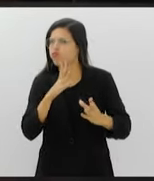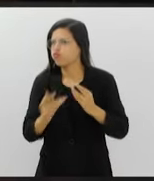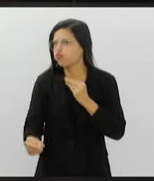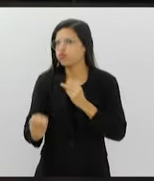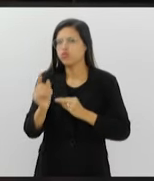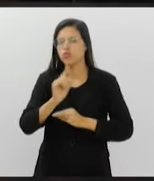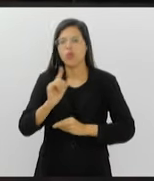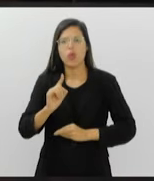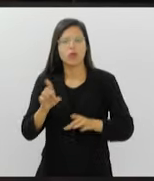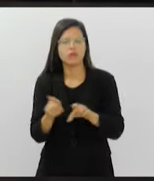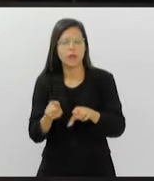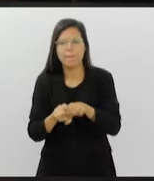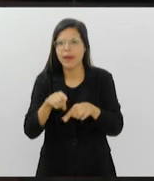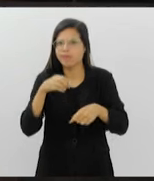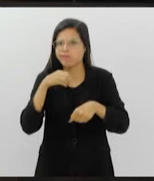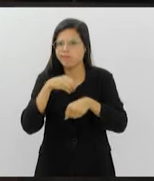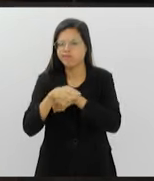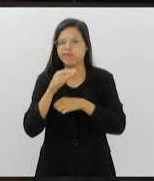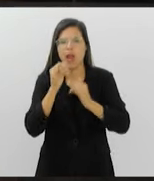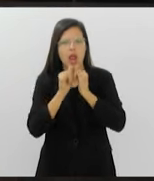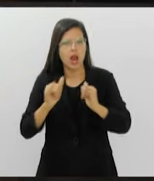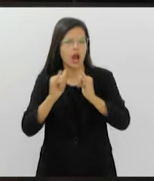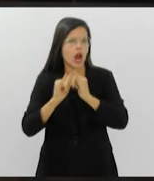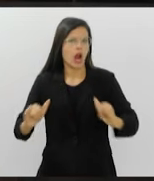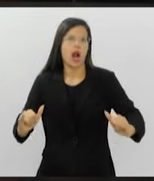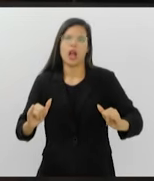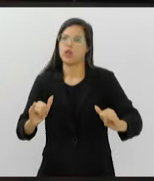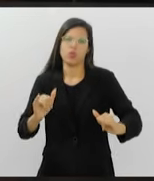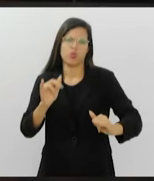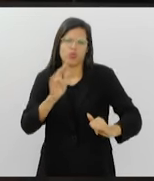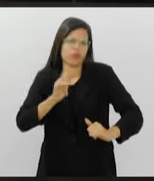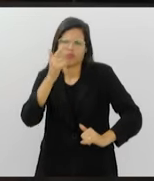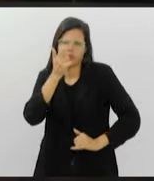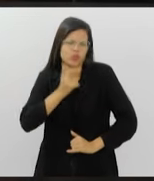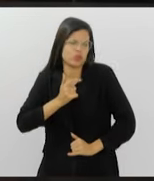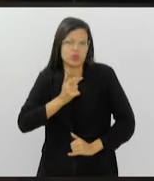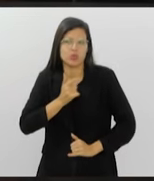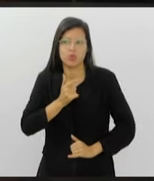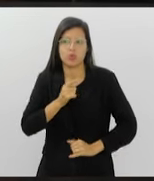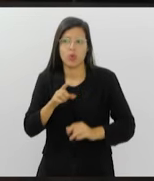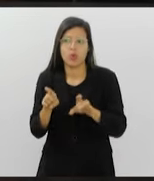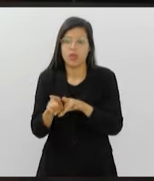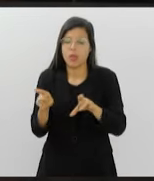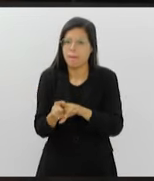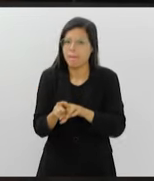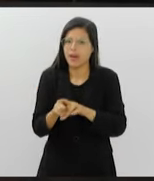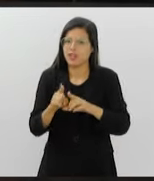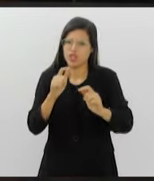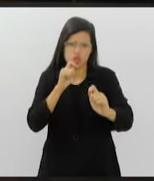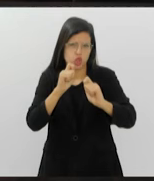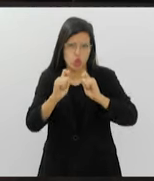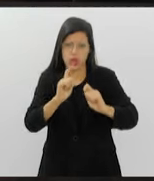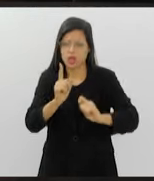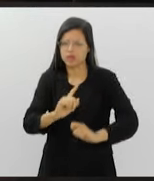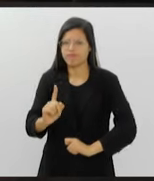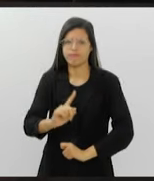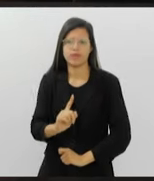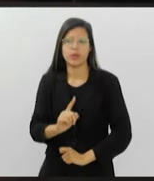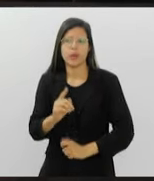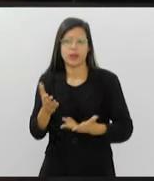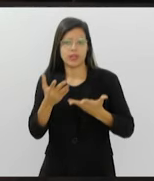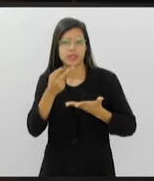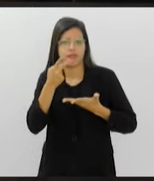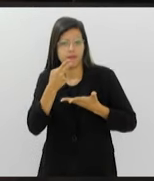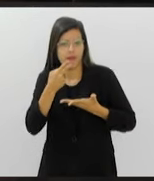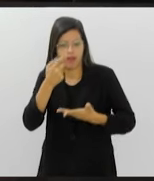mando recado, não sou tuiteiro, não sou menina de recado, muito menos de blog e de jornal. Quando quiser falar de